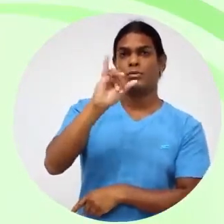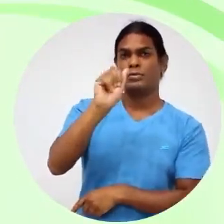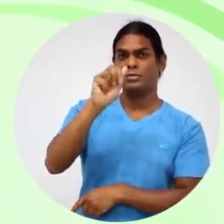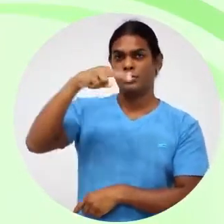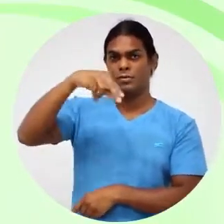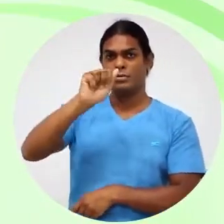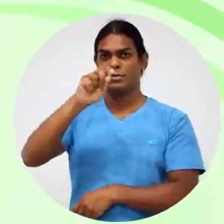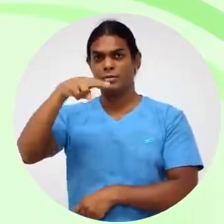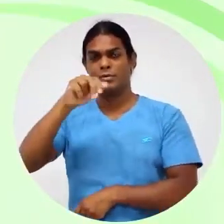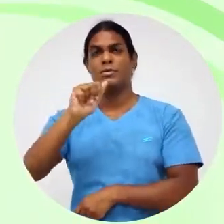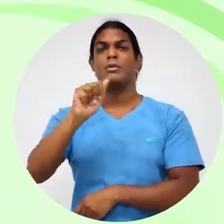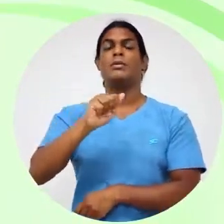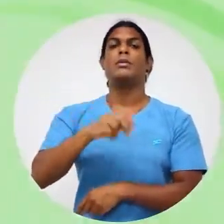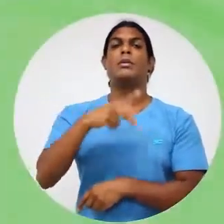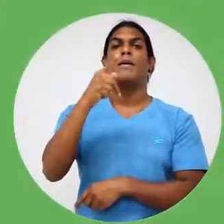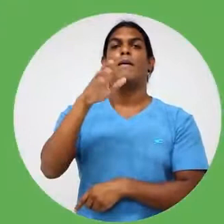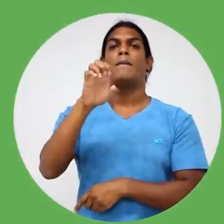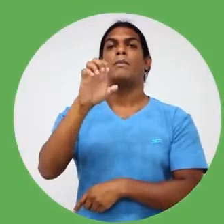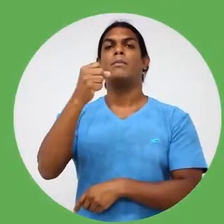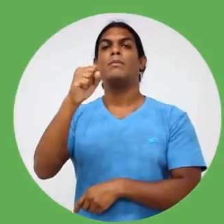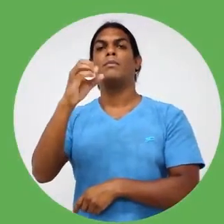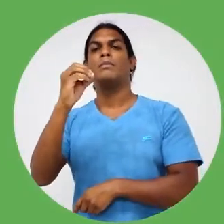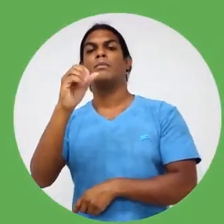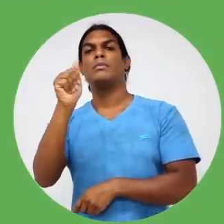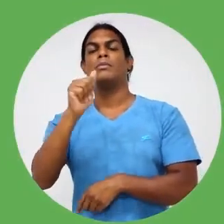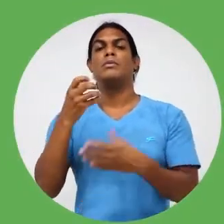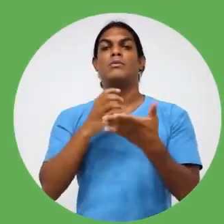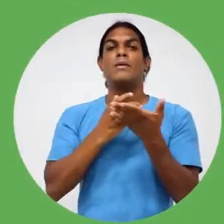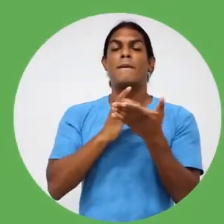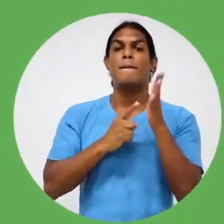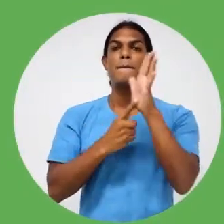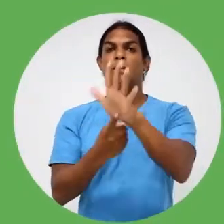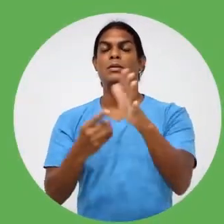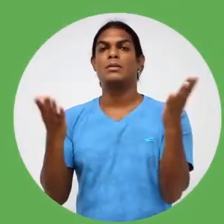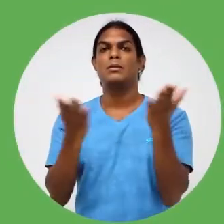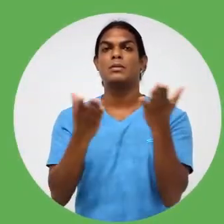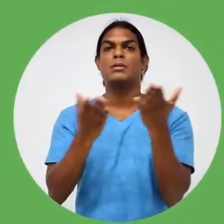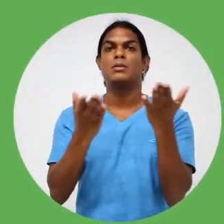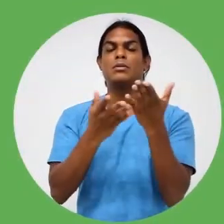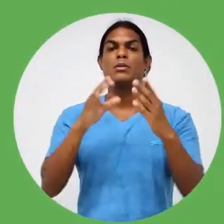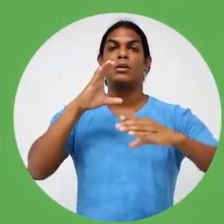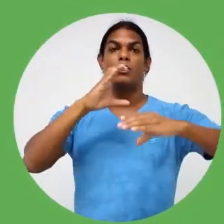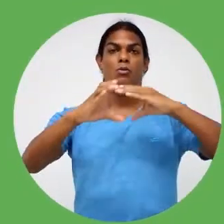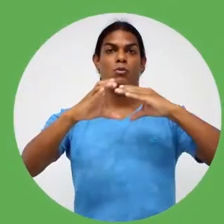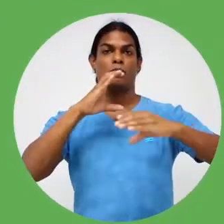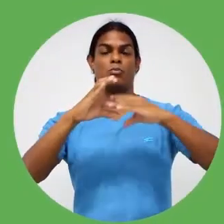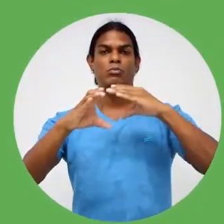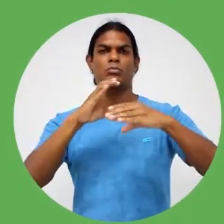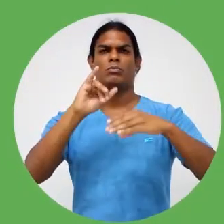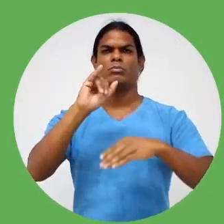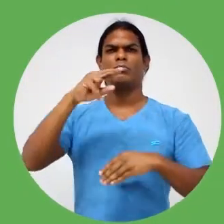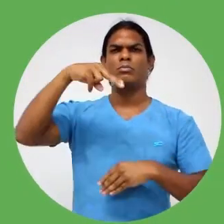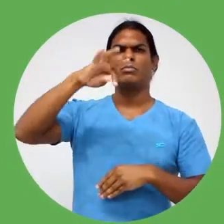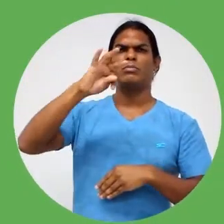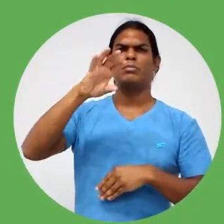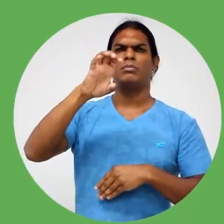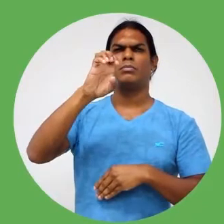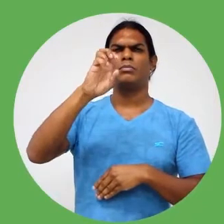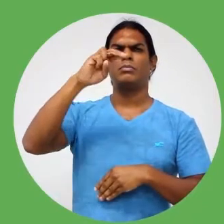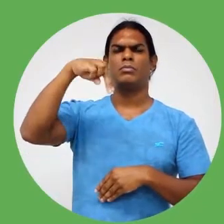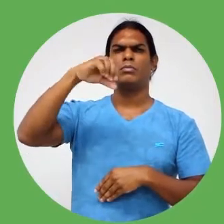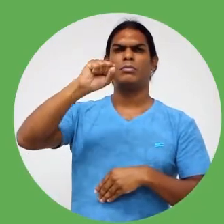Pessoa e vou apresentar agora a competência 2, que é expressar a compreensão dos aspectos da comunicação intencional a partir